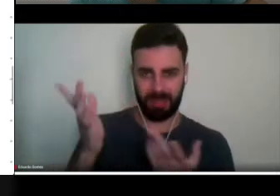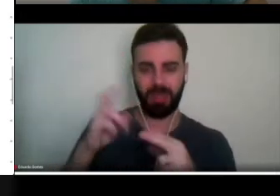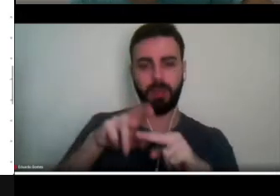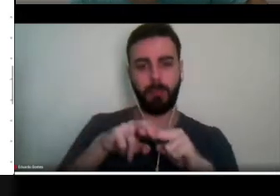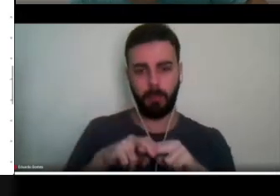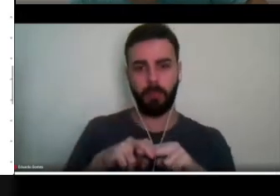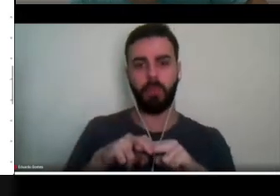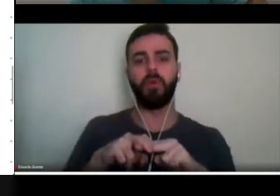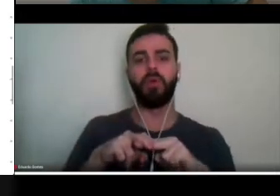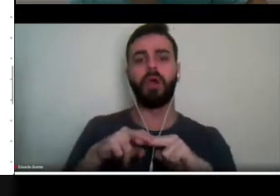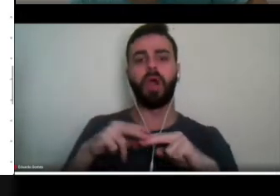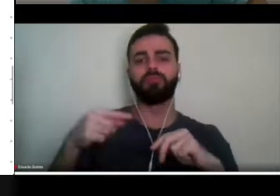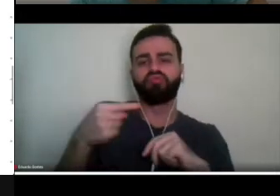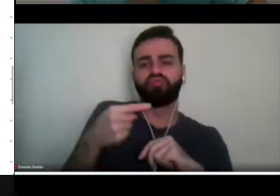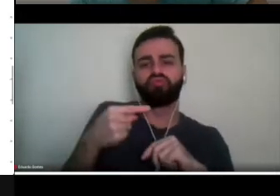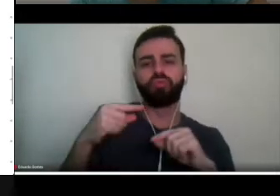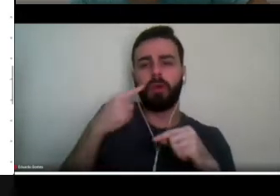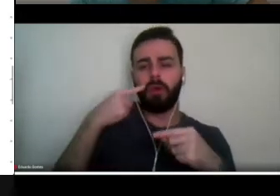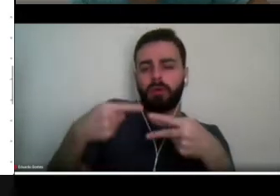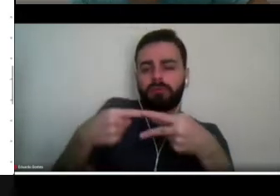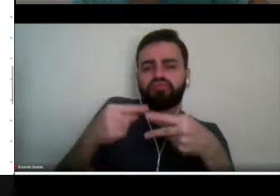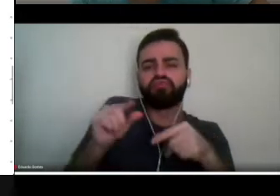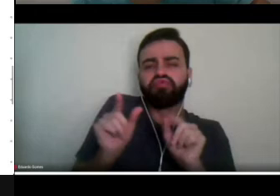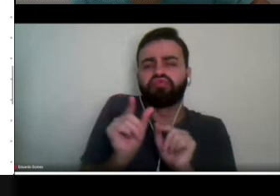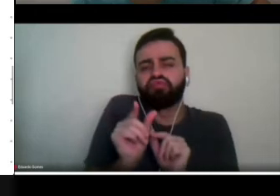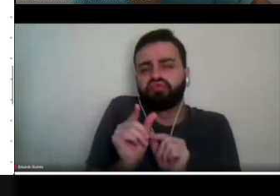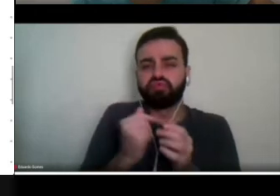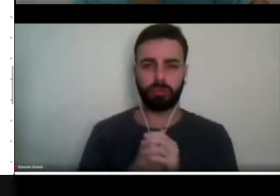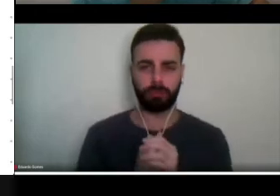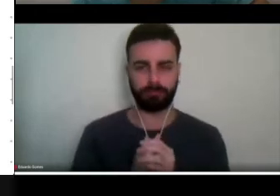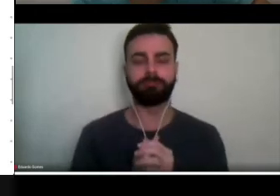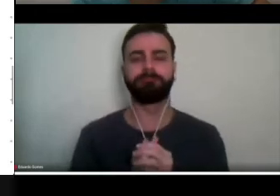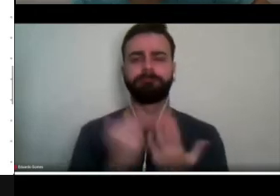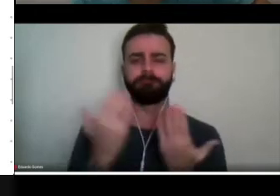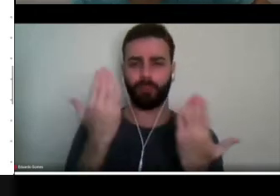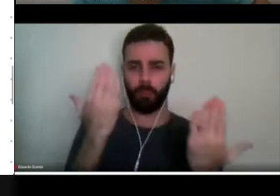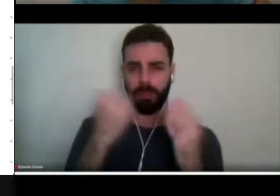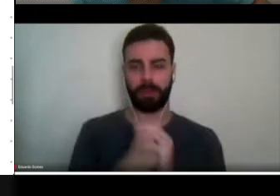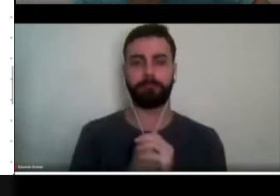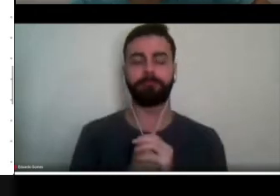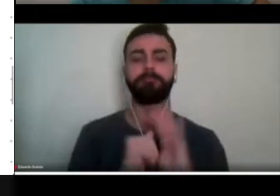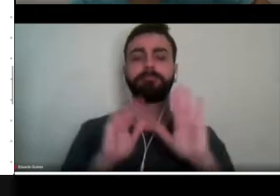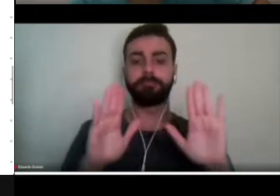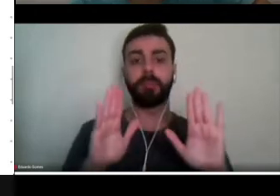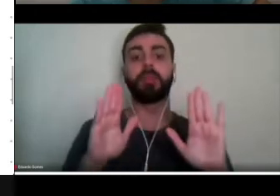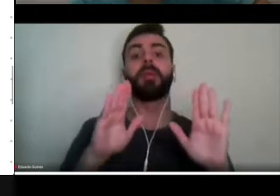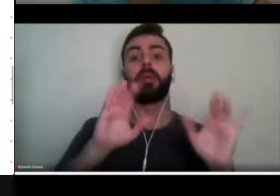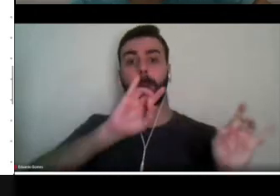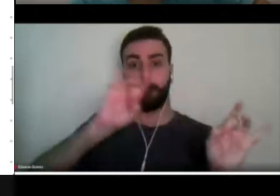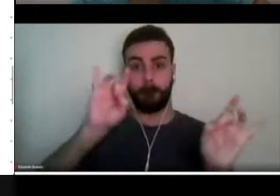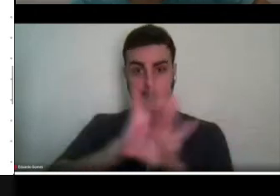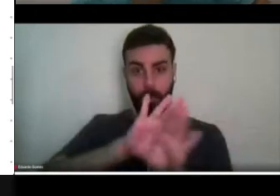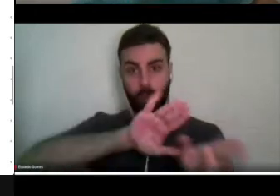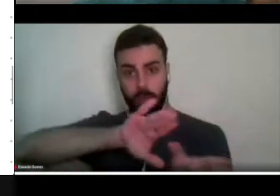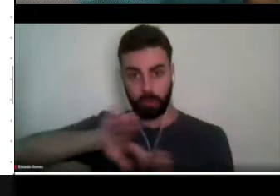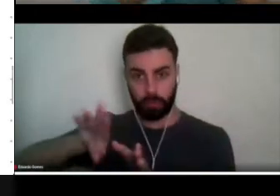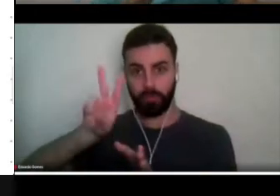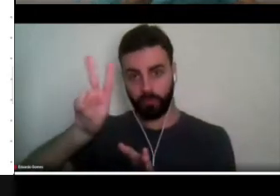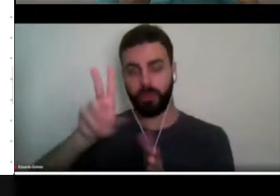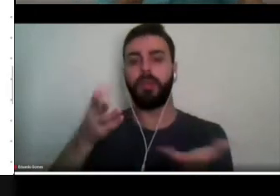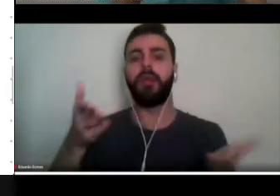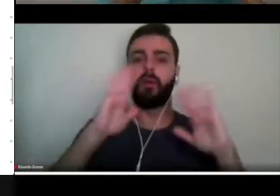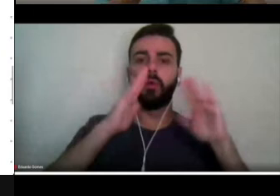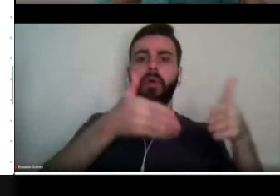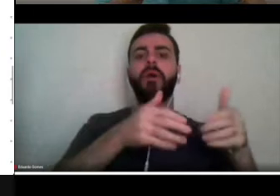agora em relação à aceleração, o que eu posso dizer a respeito da aceleração? De A até B, eu tenho